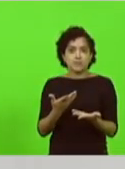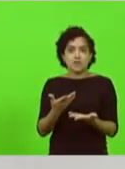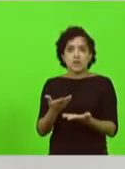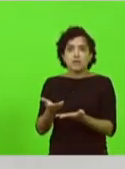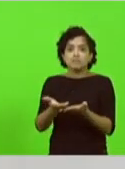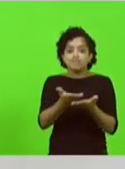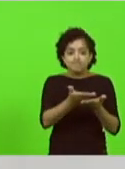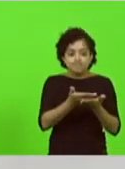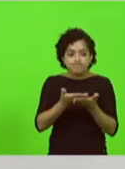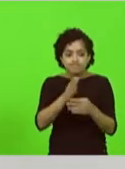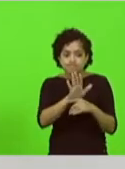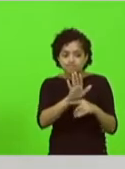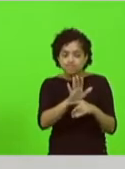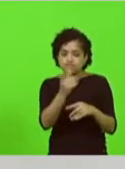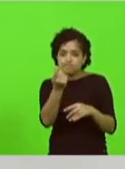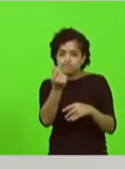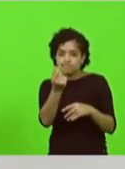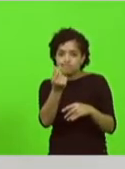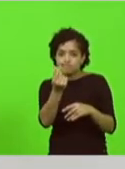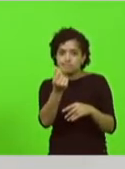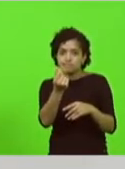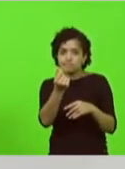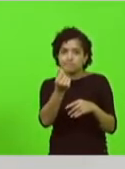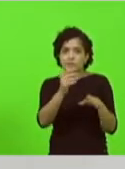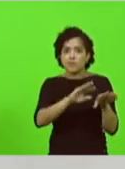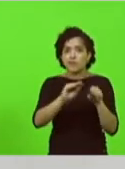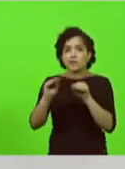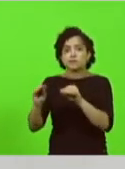para ela poder pagar para ter um lugar onde morar.